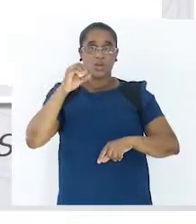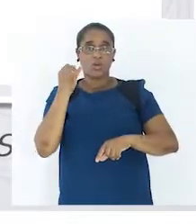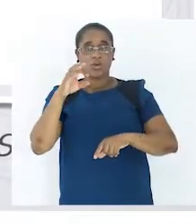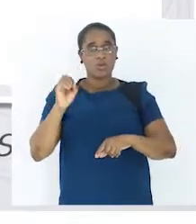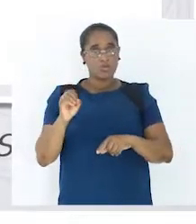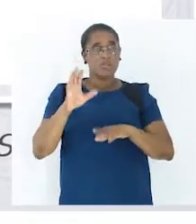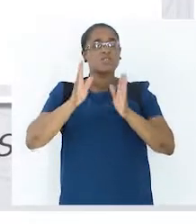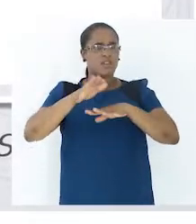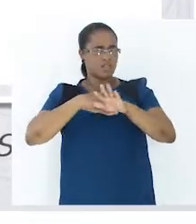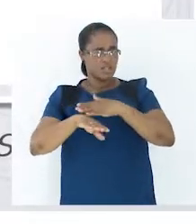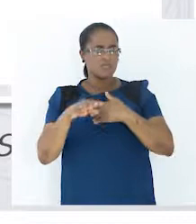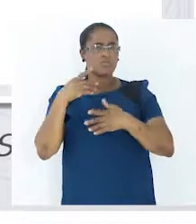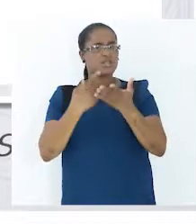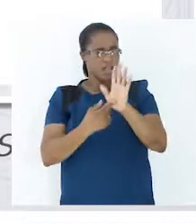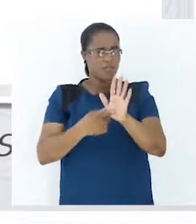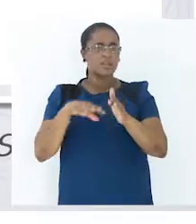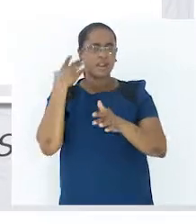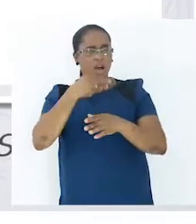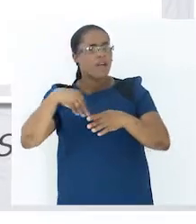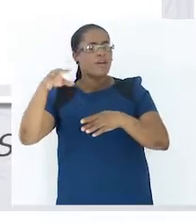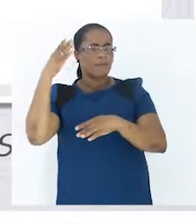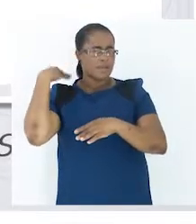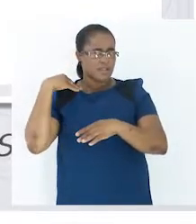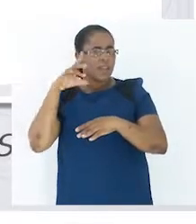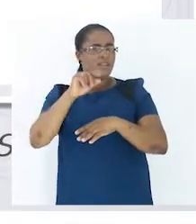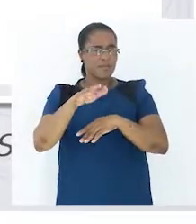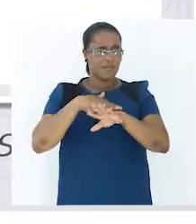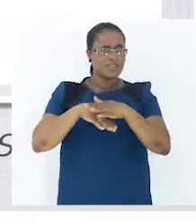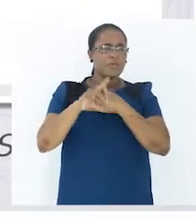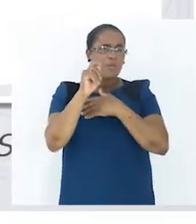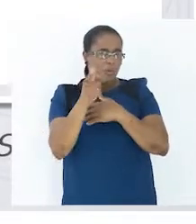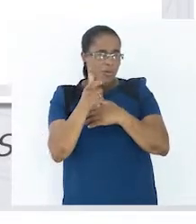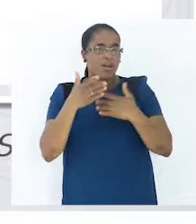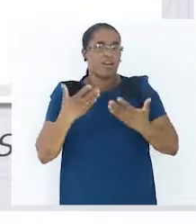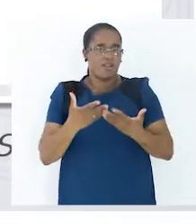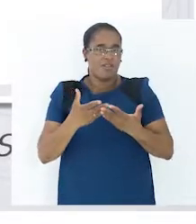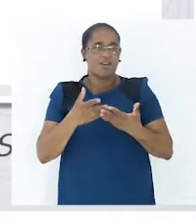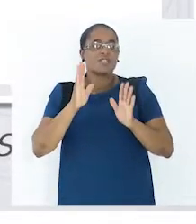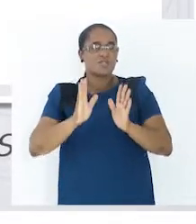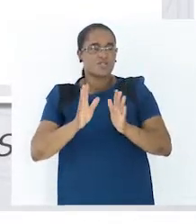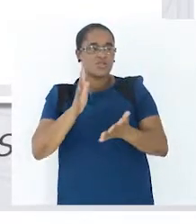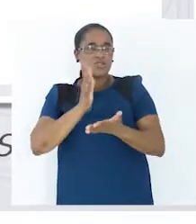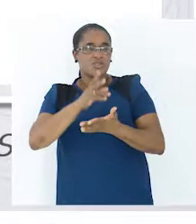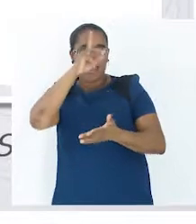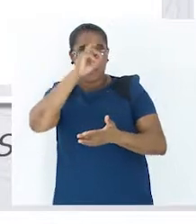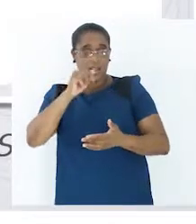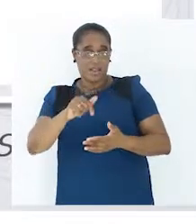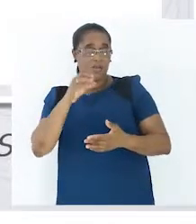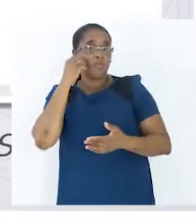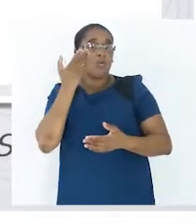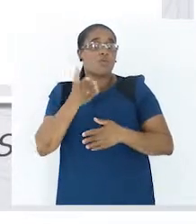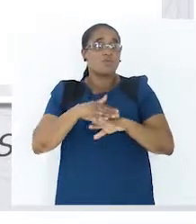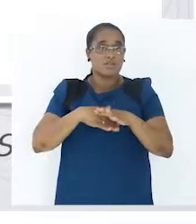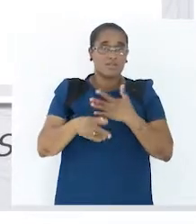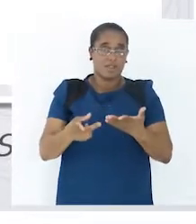passada também exercitamos um pouco. Portanto, vamos só discorrer aqui como é que se faz a operação e poderão depois